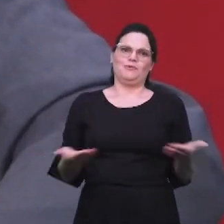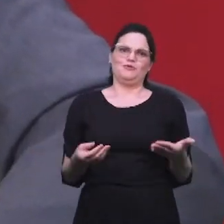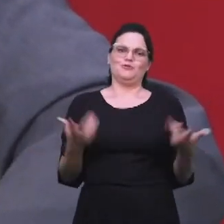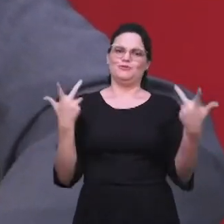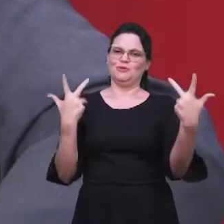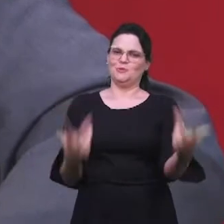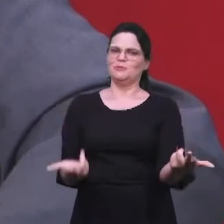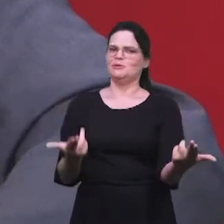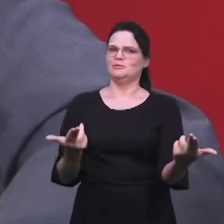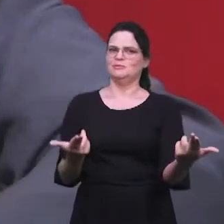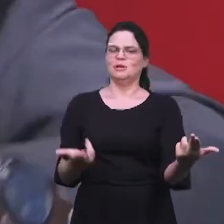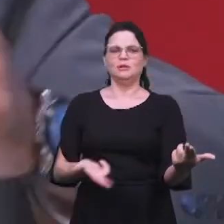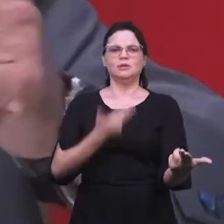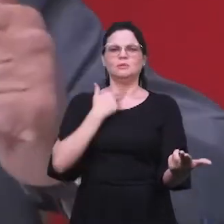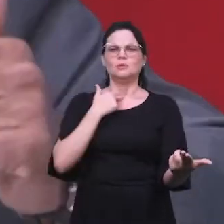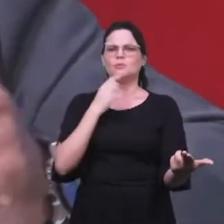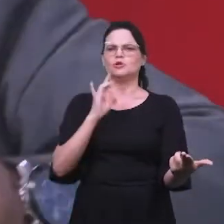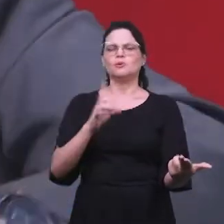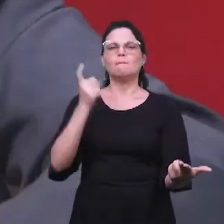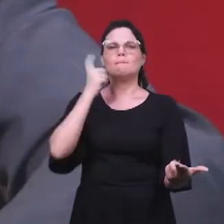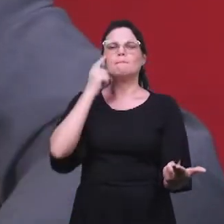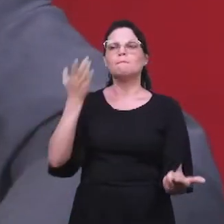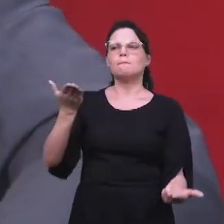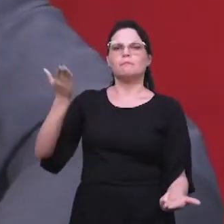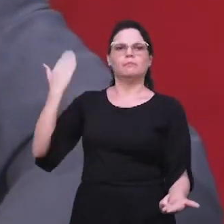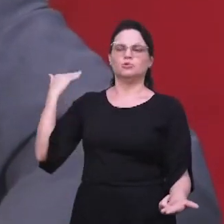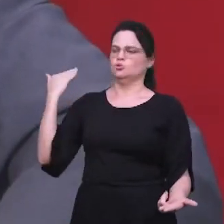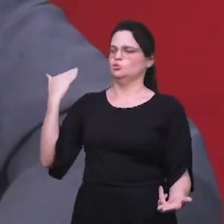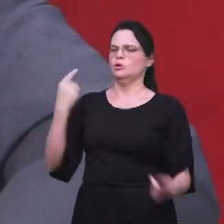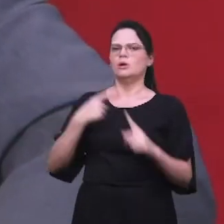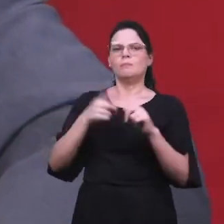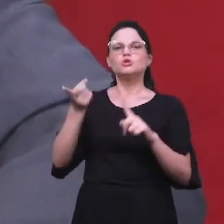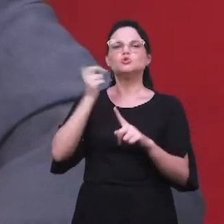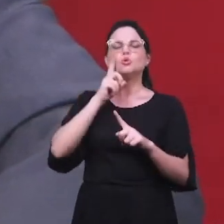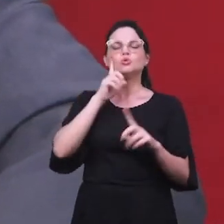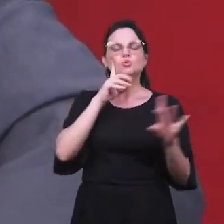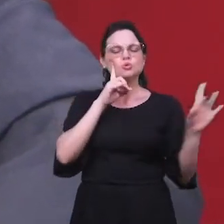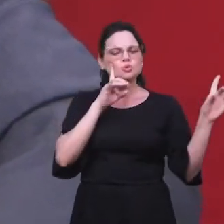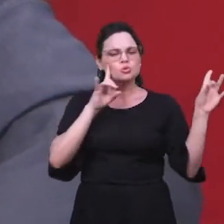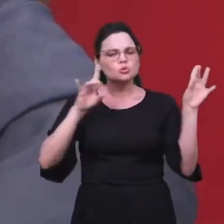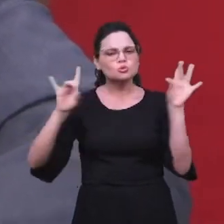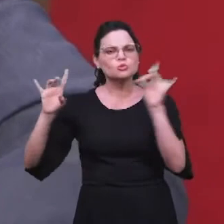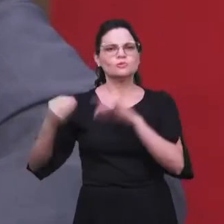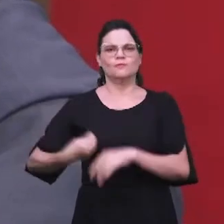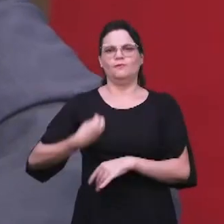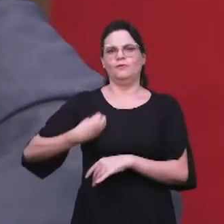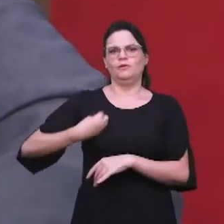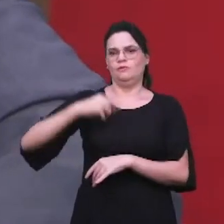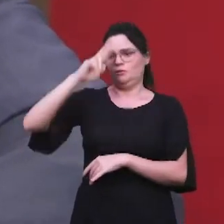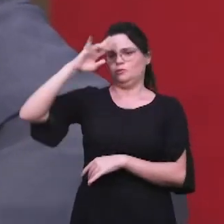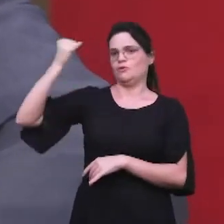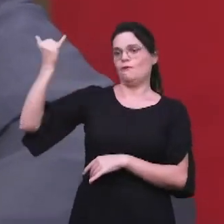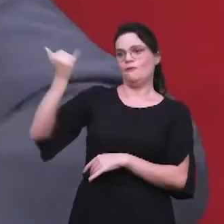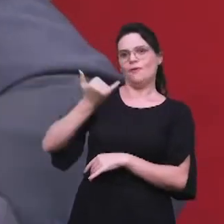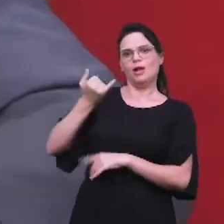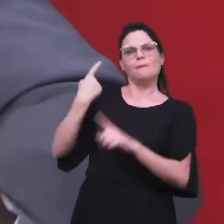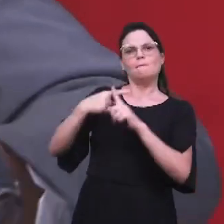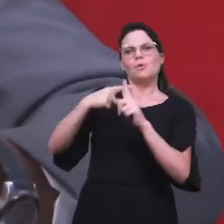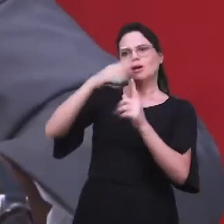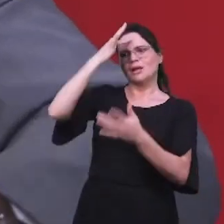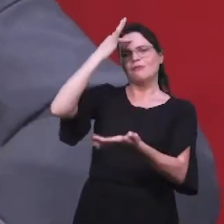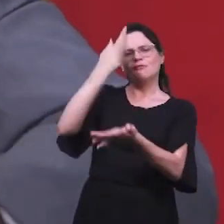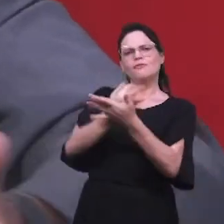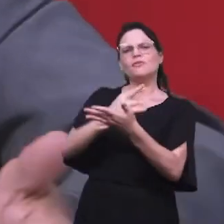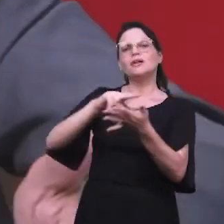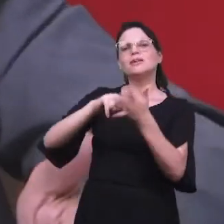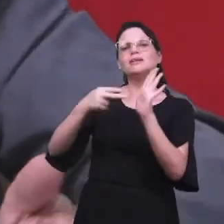vivendo hoje. Ela não pode ser o passado também, mas é cada dia ouvindo e vivendo dessa voz, porque isso é a